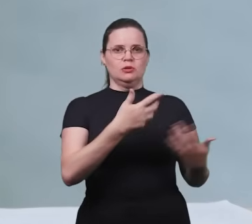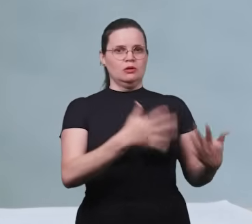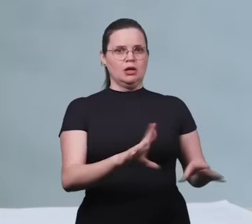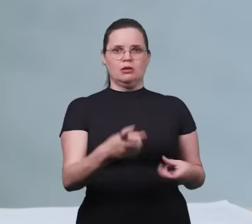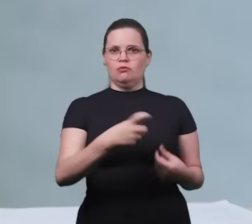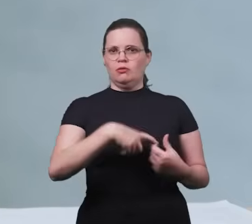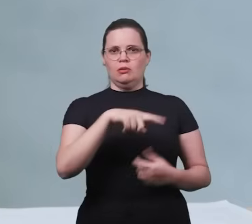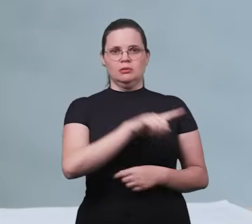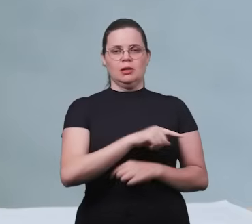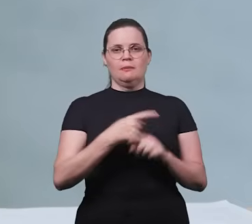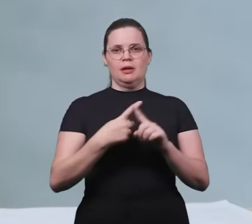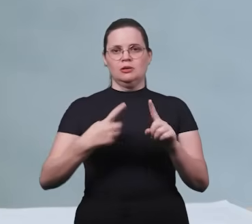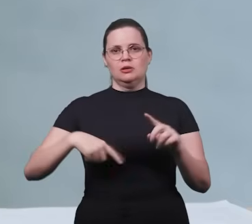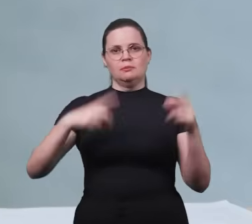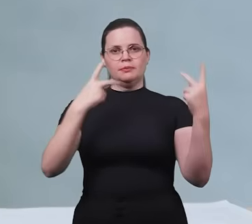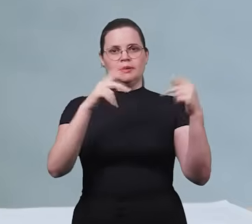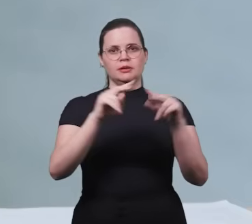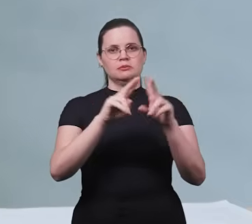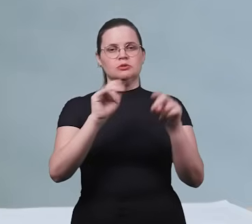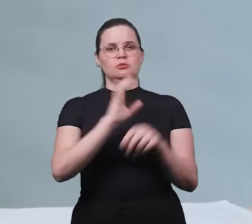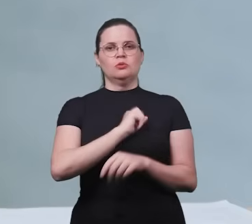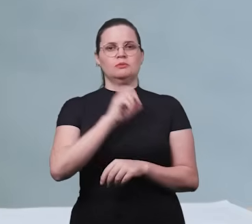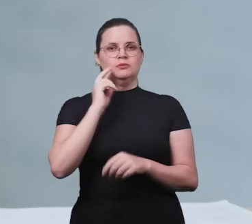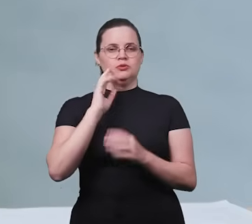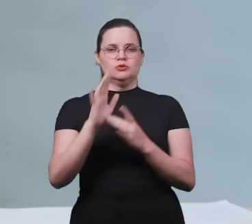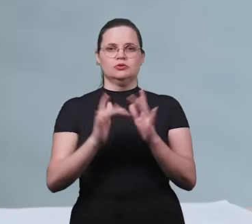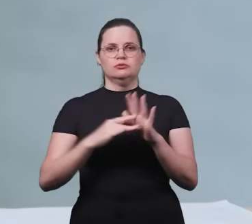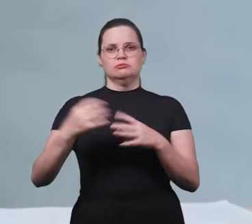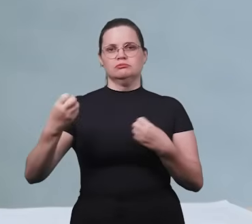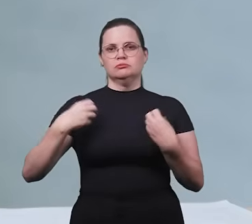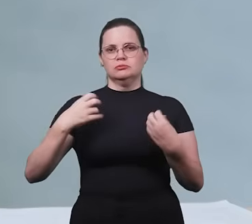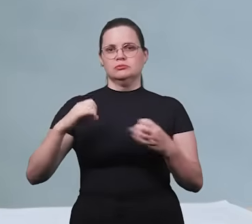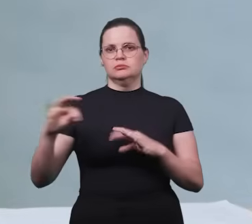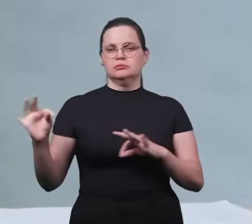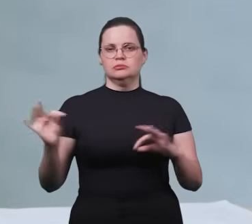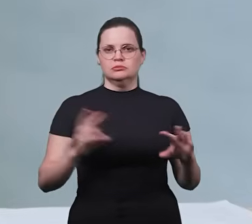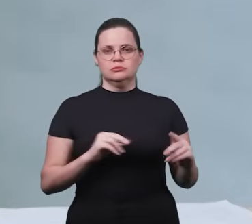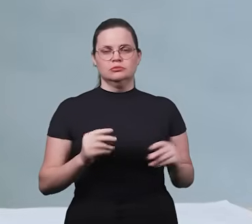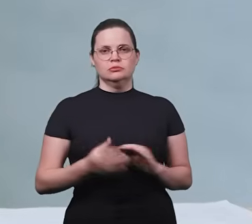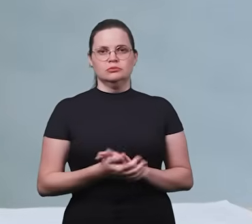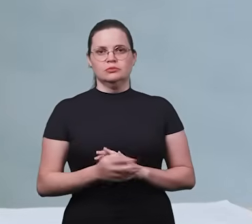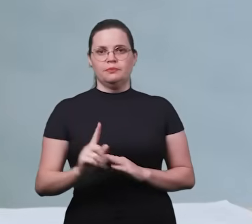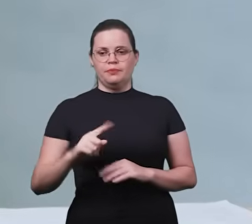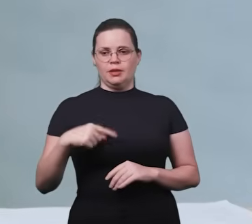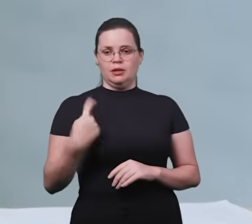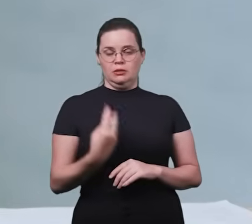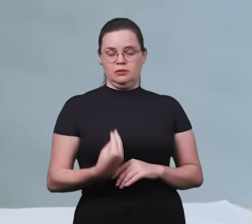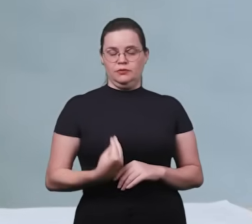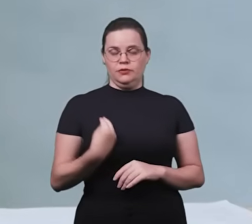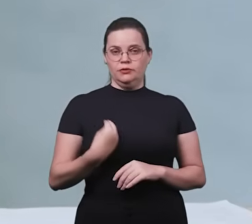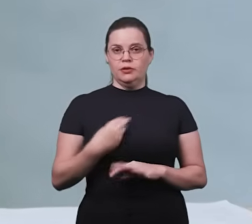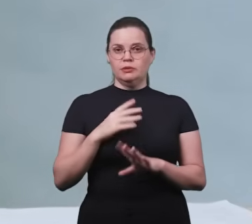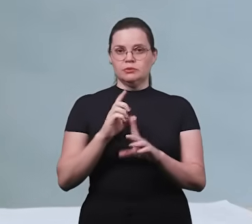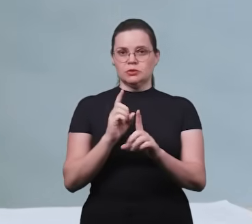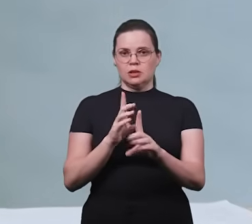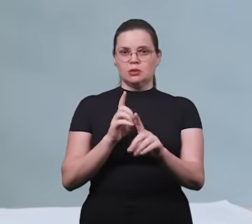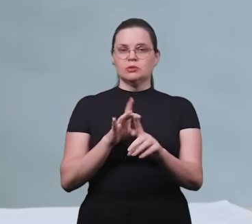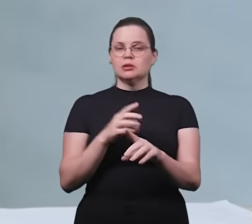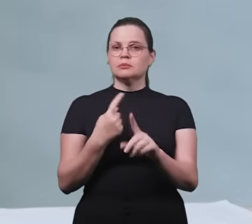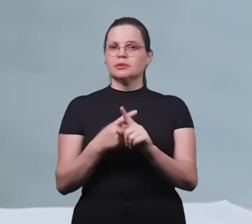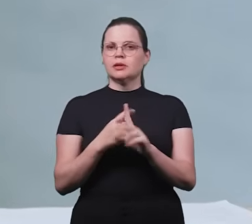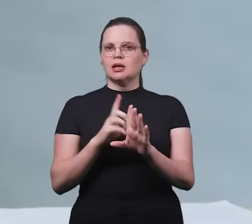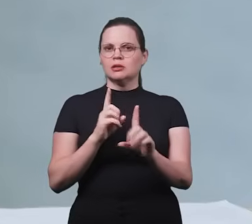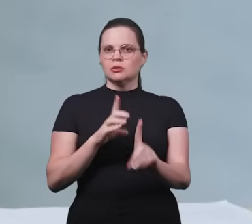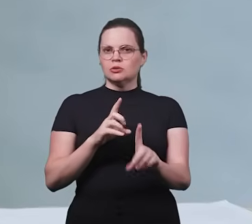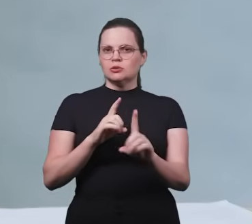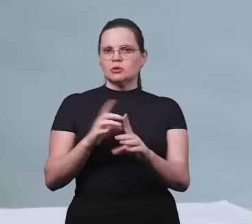Nós pregamos do amor que Jesus ele nos ensinou em todo o seu ministério terreno. E vivemos a doutrina, porque a doutrina ela não fere. A